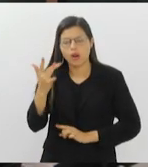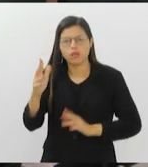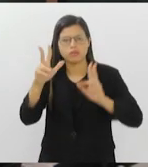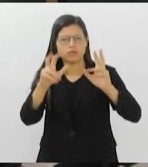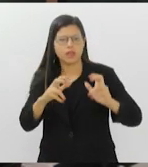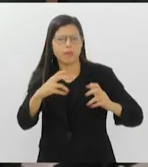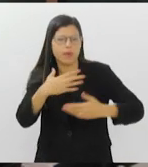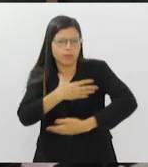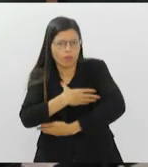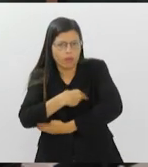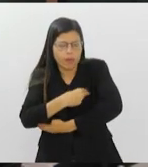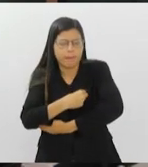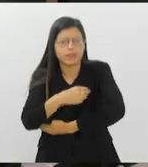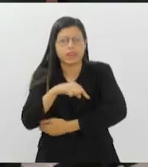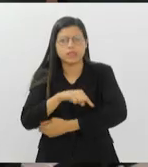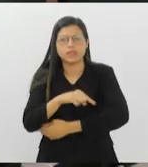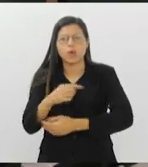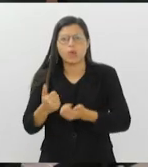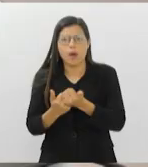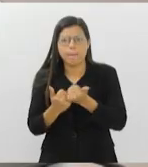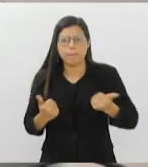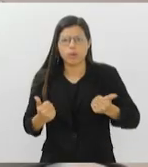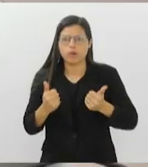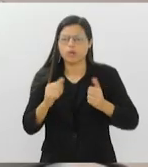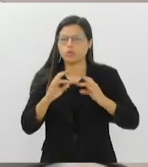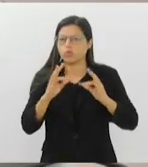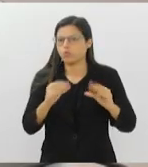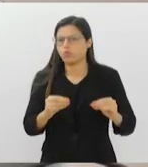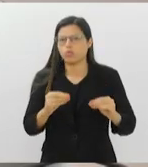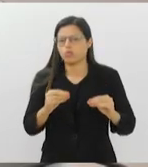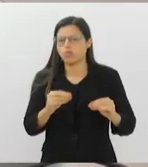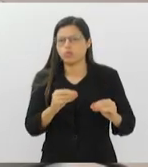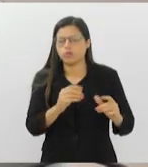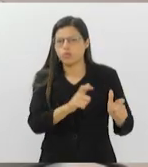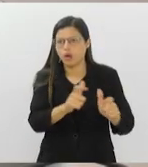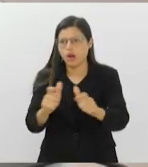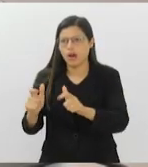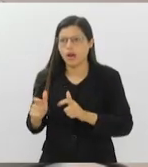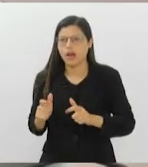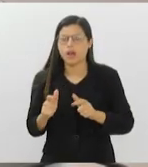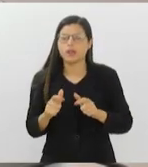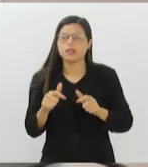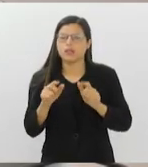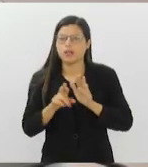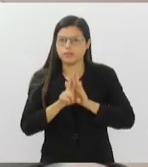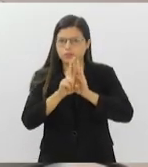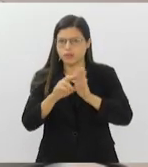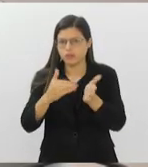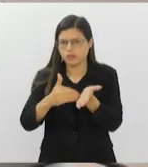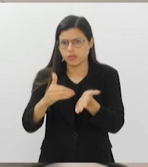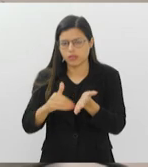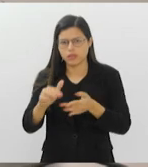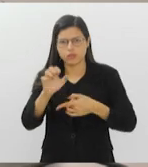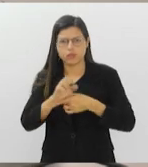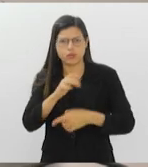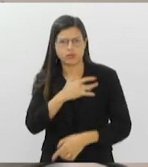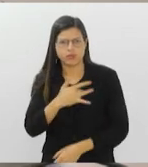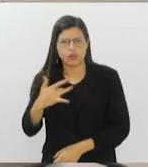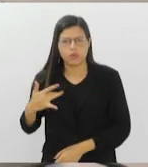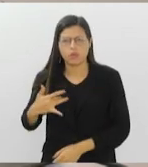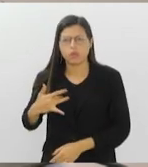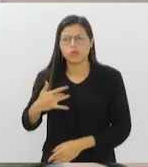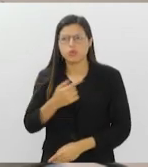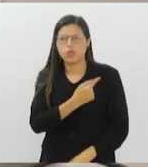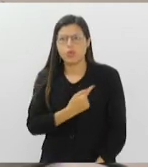amamentação, apoie em todas as situações. E segundo a representante da Secretaria Estadual de Saúde, isso direciona o governo